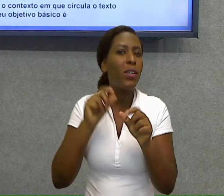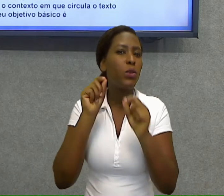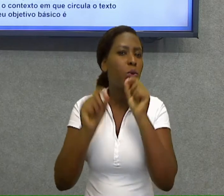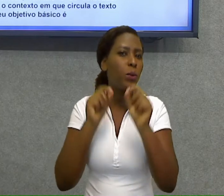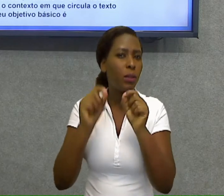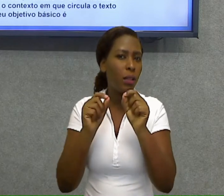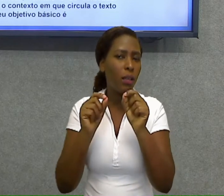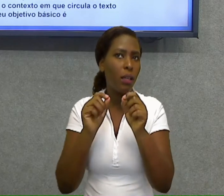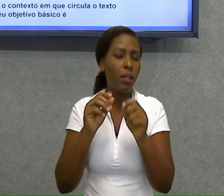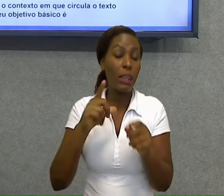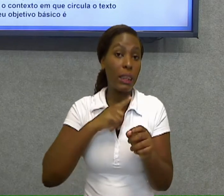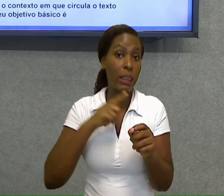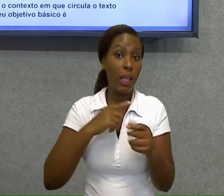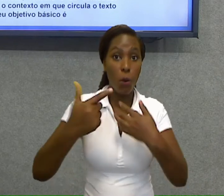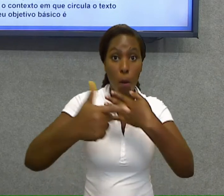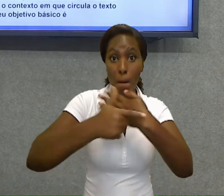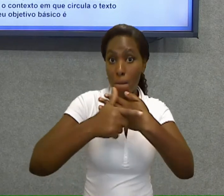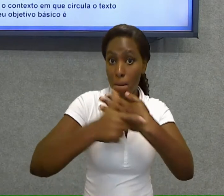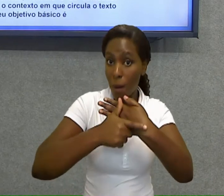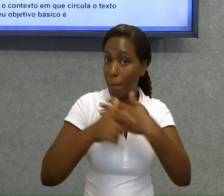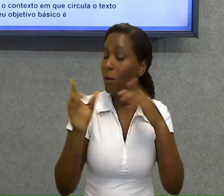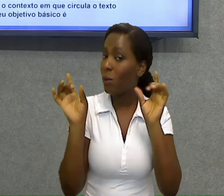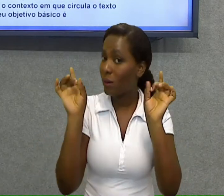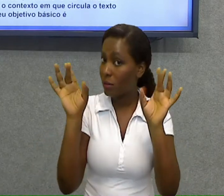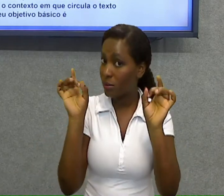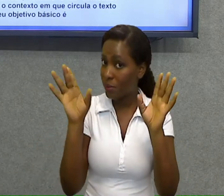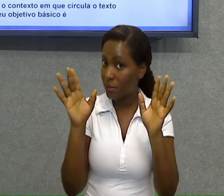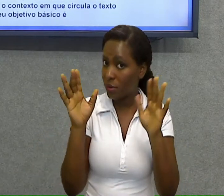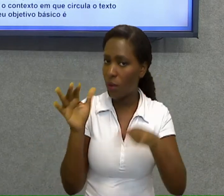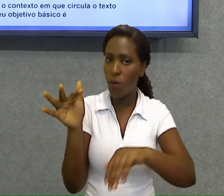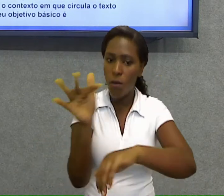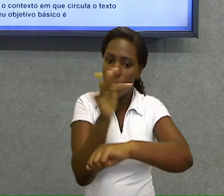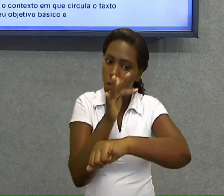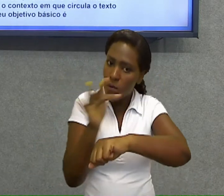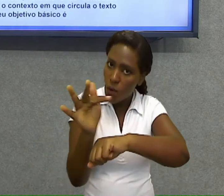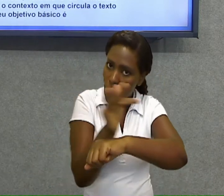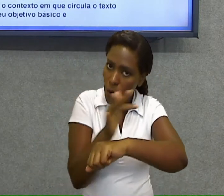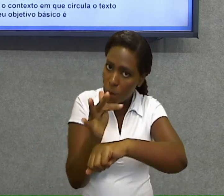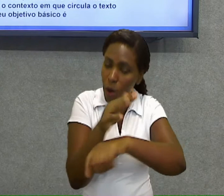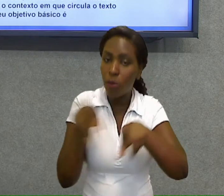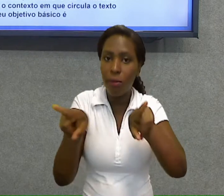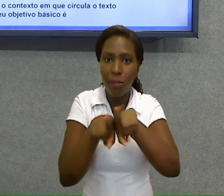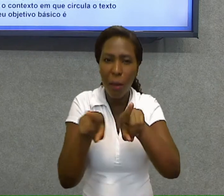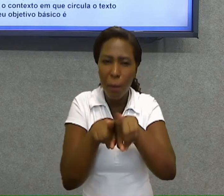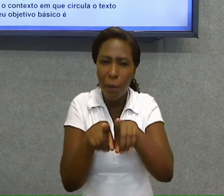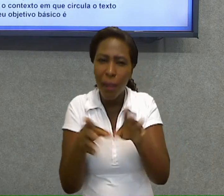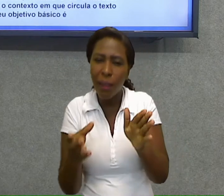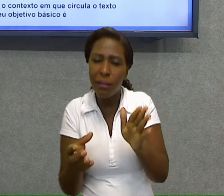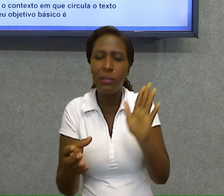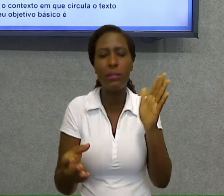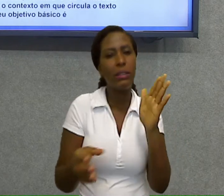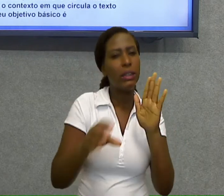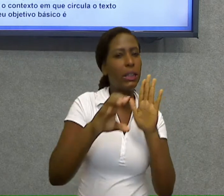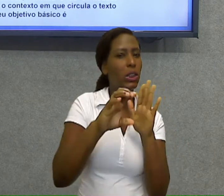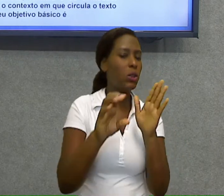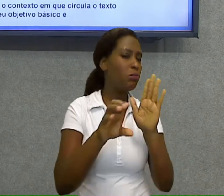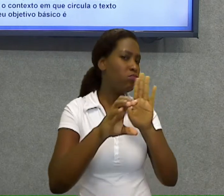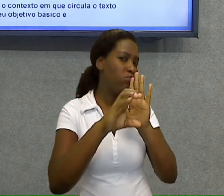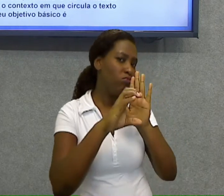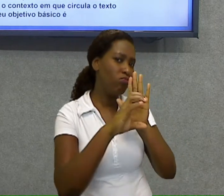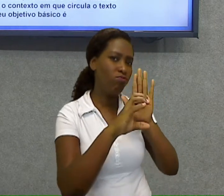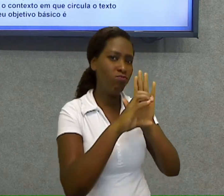específicas, formais e de conteúdo. Considerando o contexto em que circula o